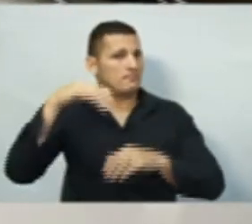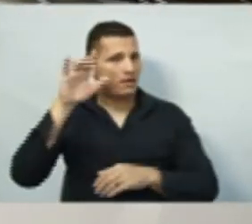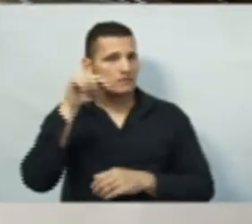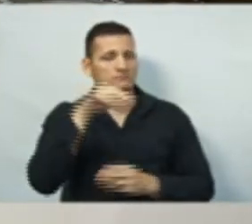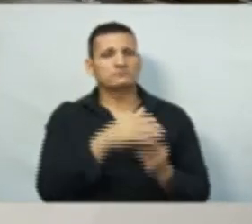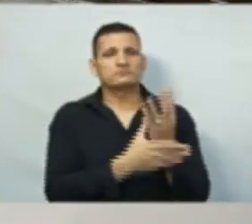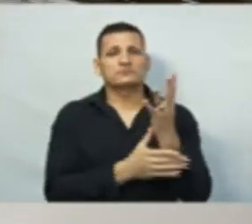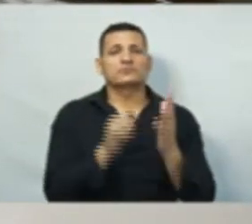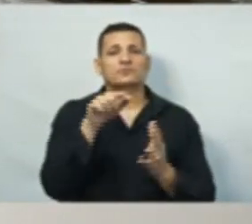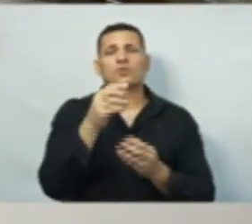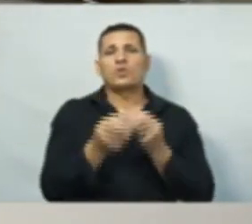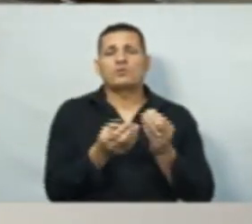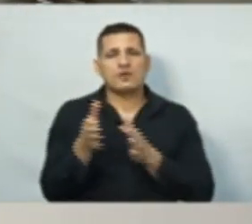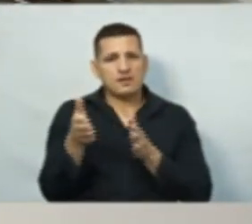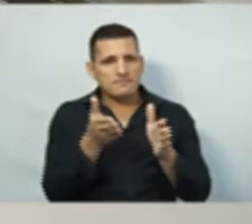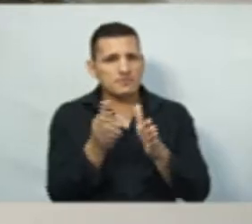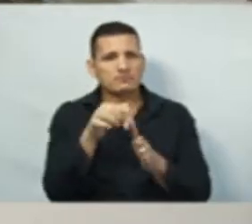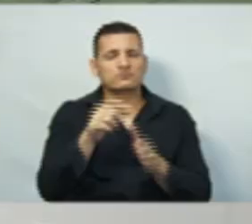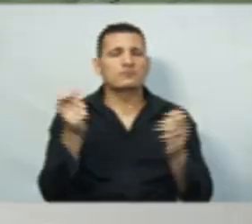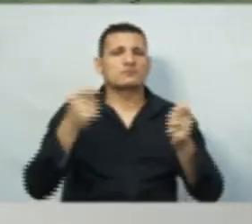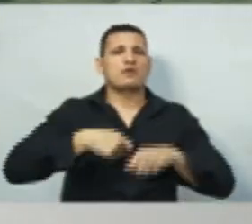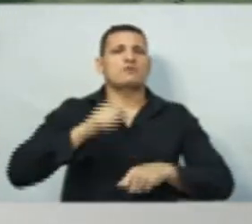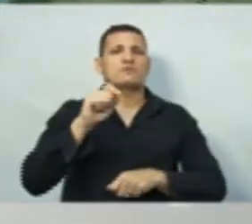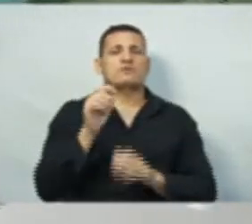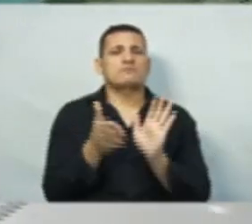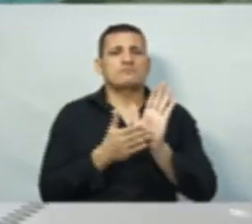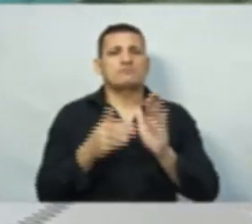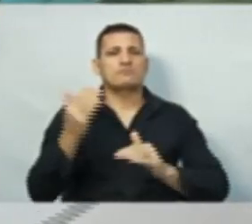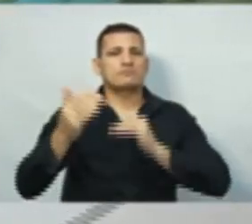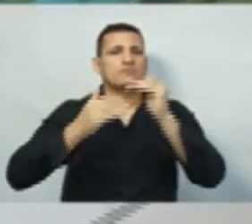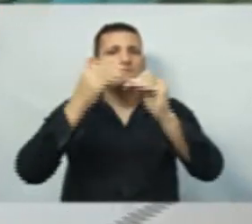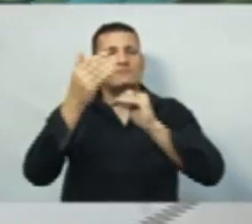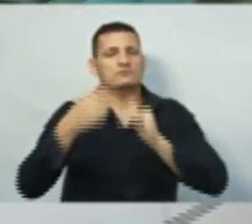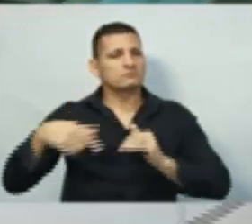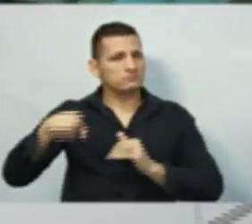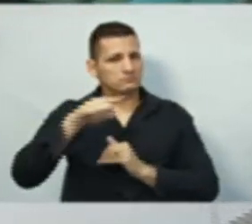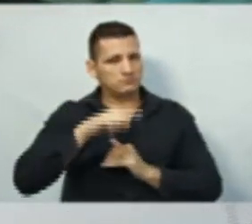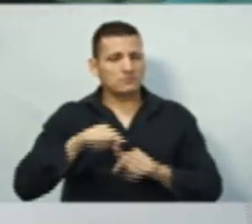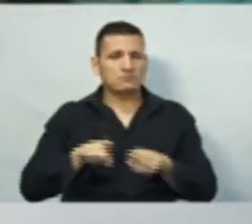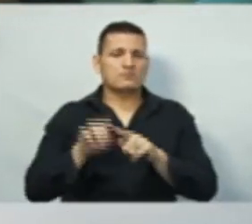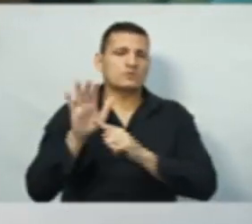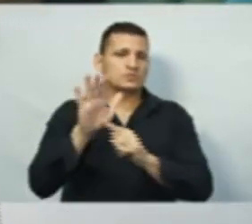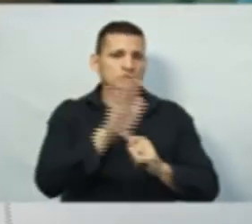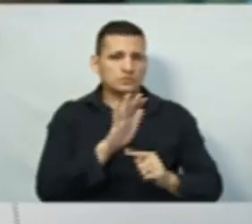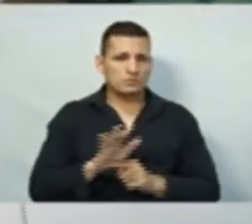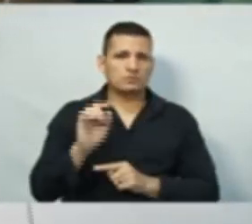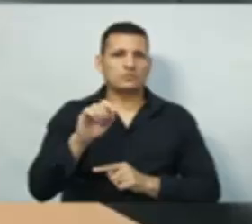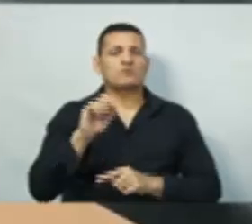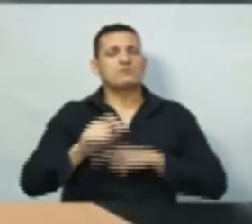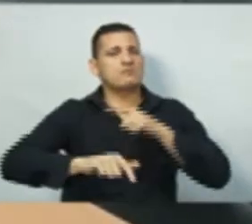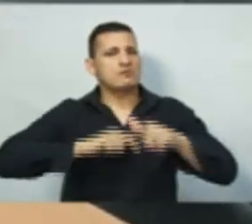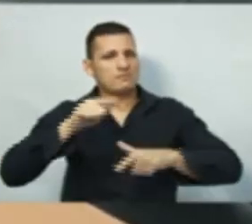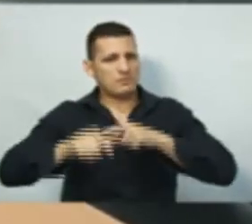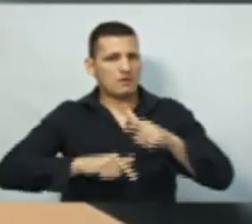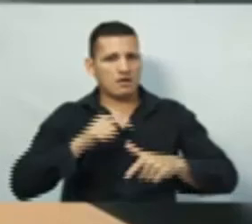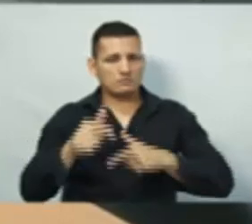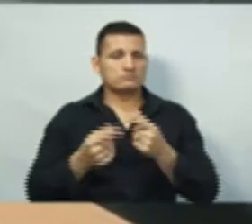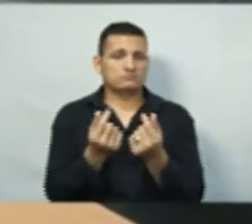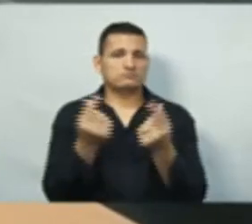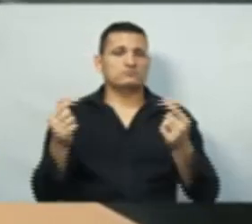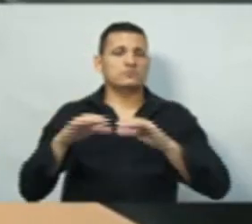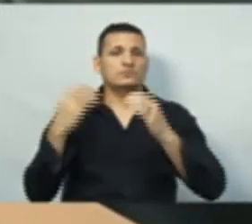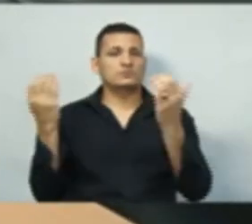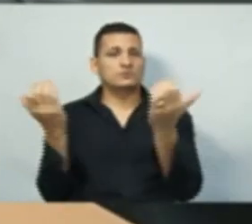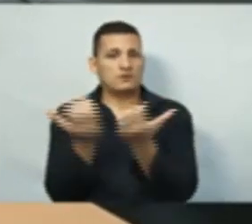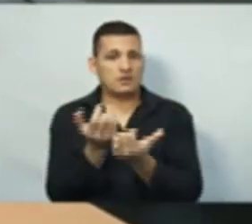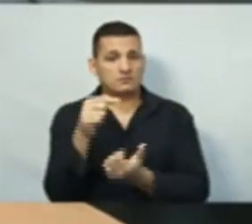uma alternativa capaz de promover o desenvolvimento sustentável e contribuir com a geração de trabalho e renda nas comunidades